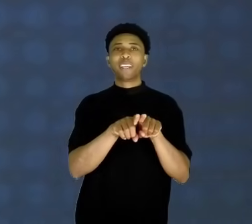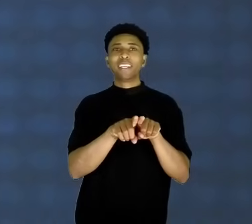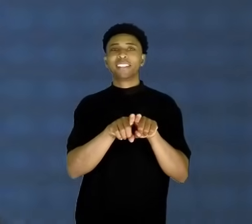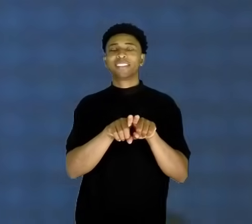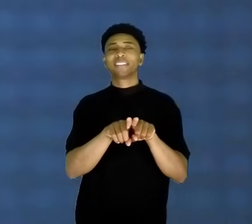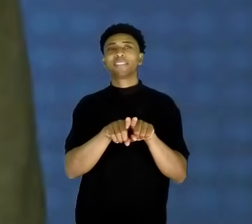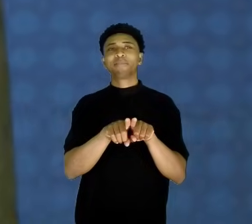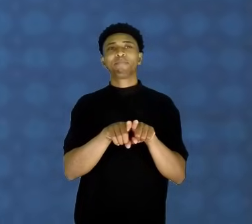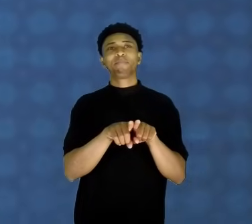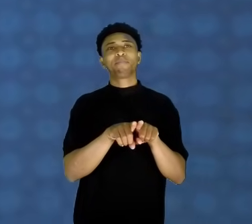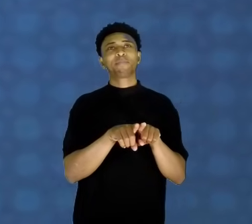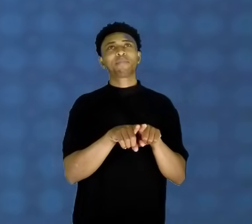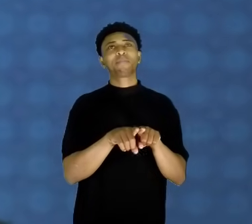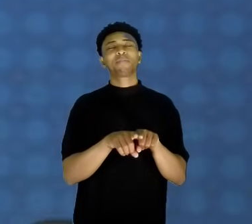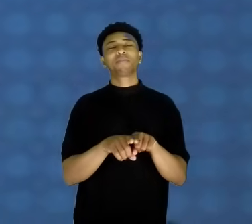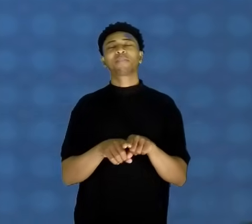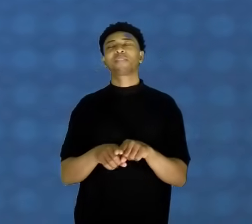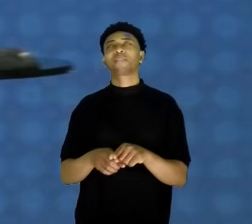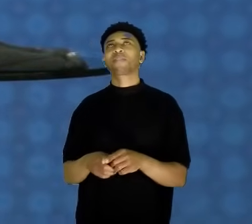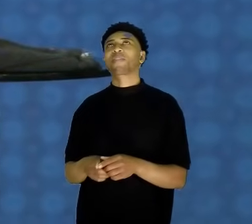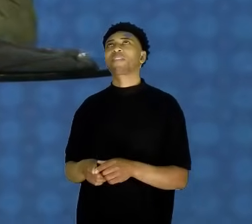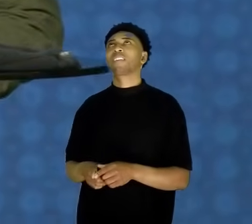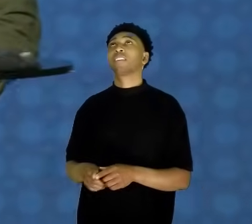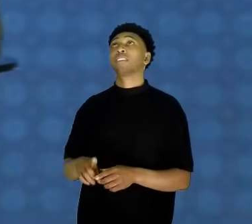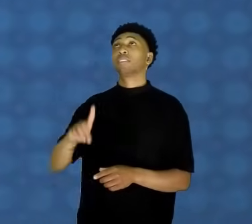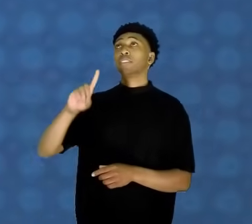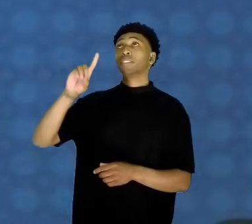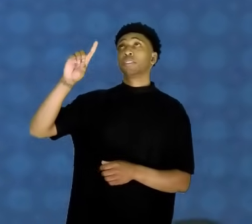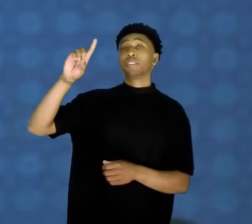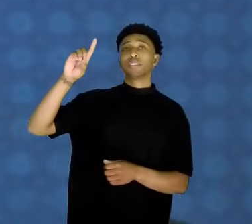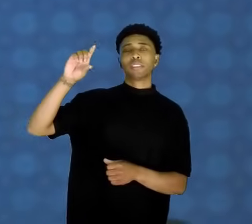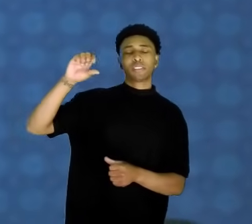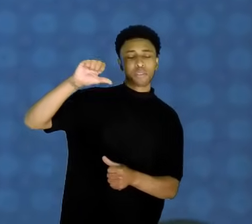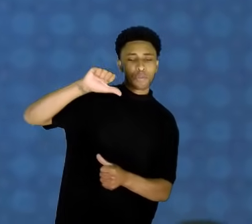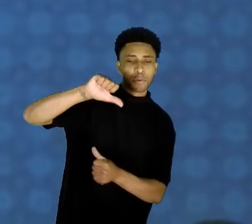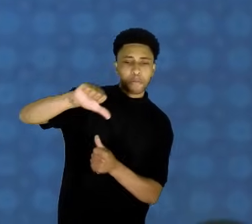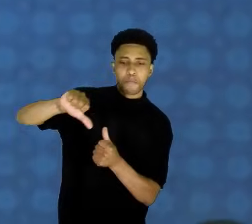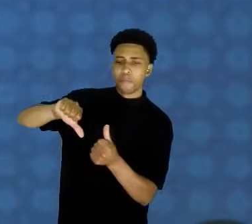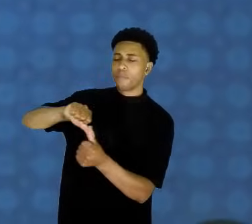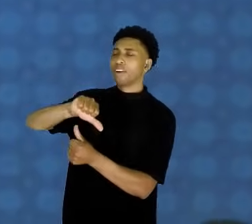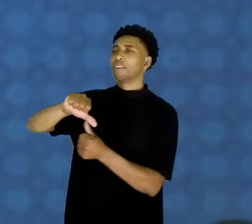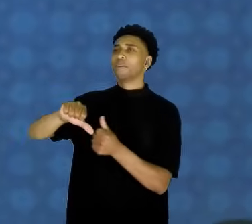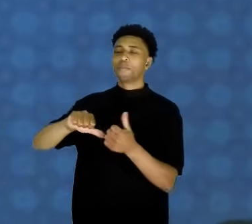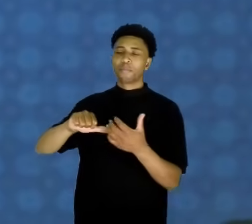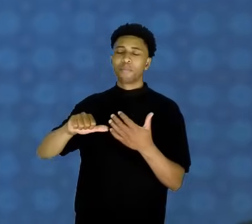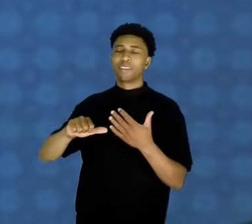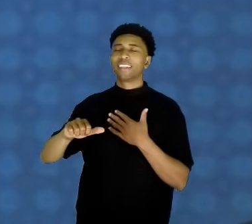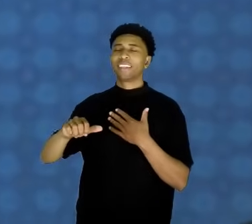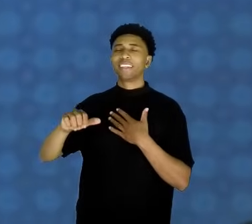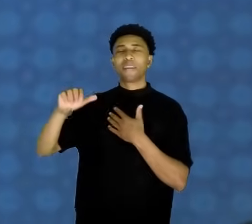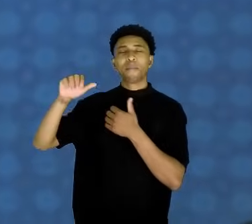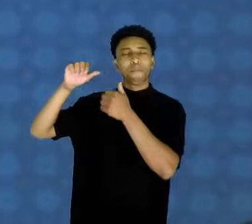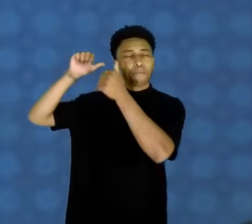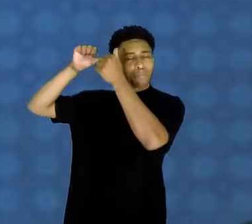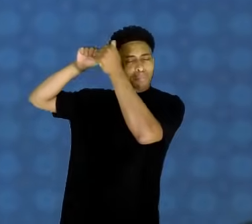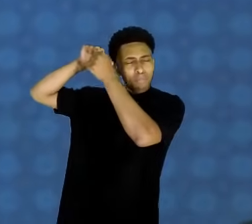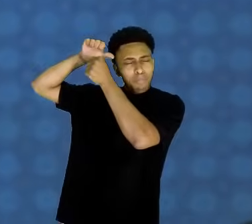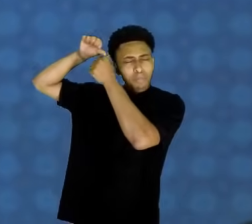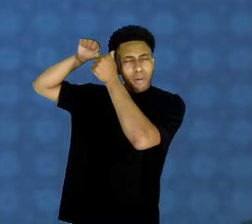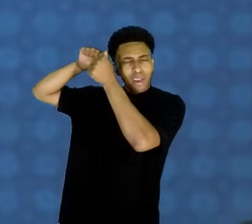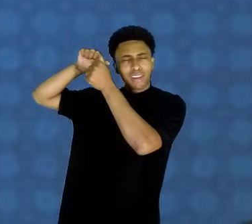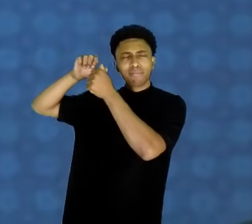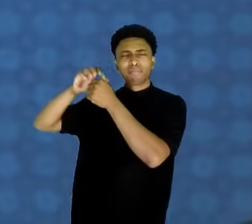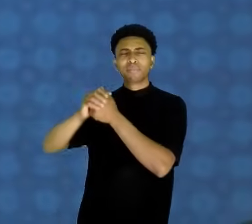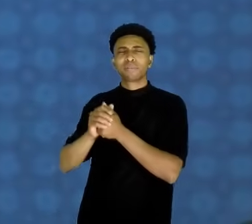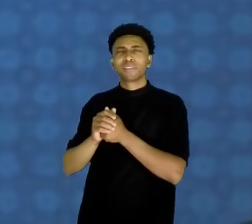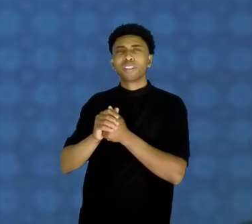O que te liberta passa por testes. Deus está mudando o teu caráter, Deus está mudando a tua mente. Pastor, Deus não está me respondendo. Continue na